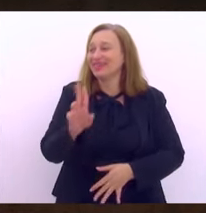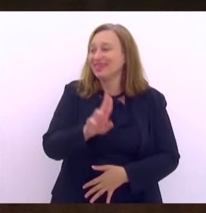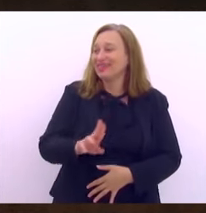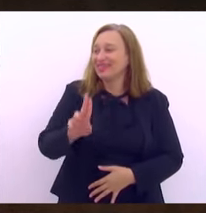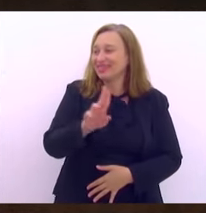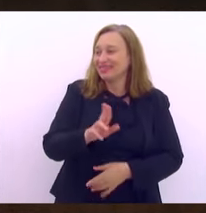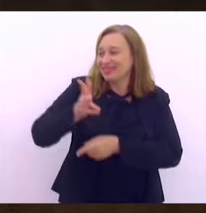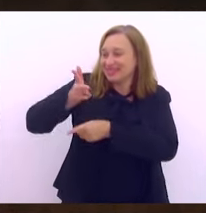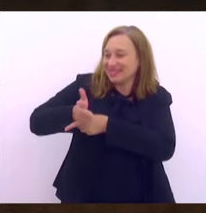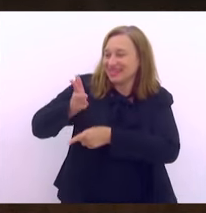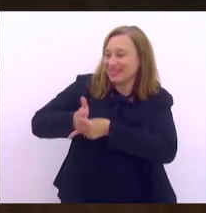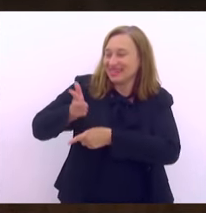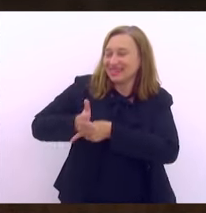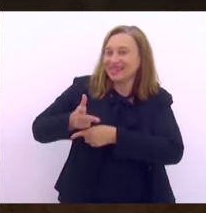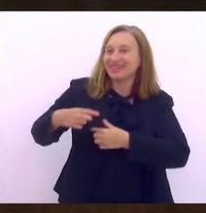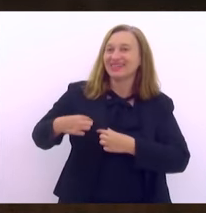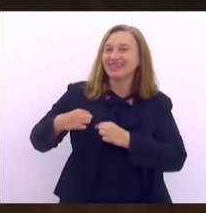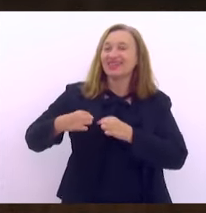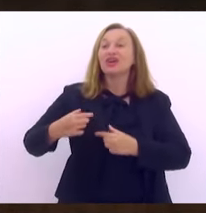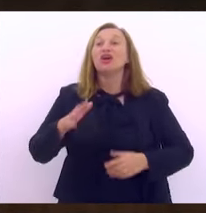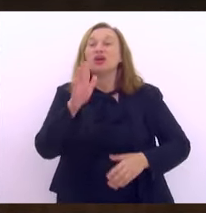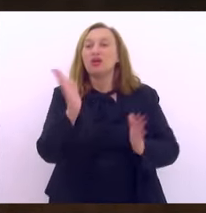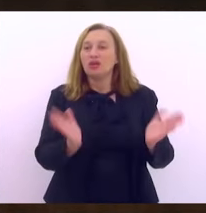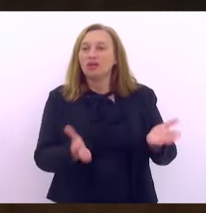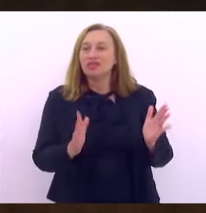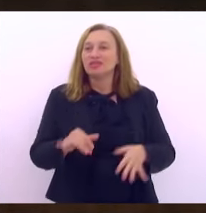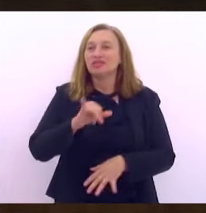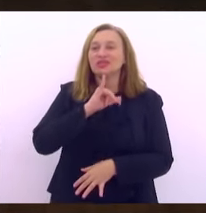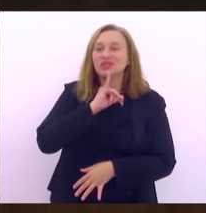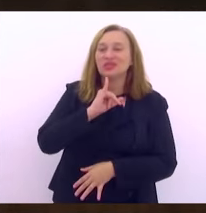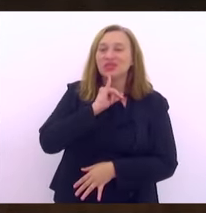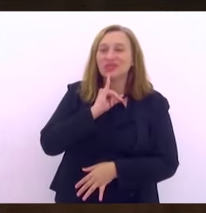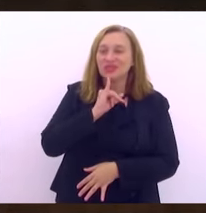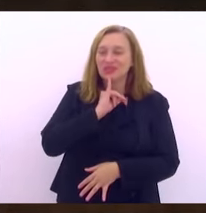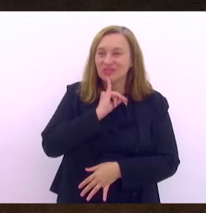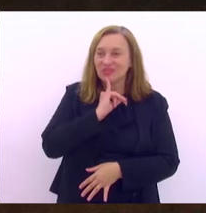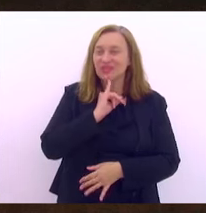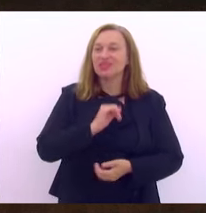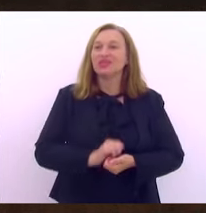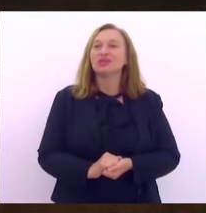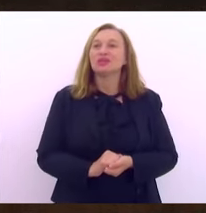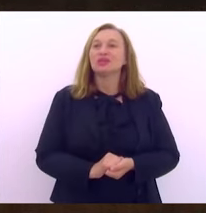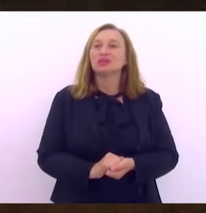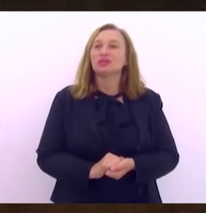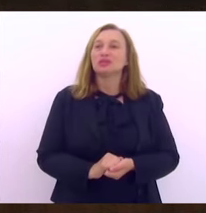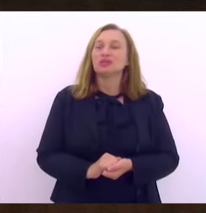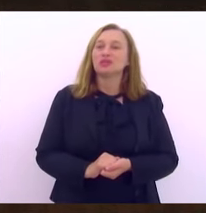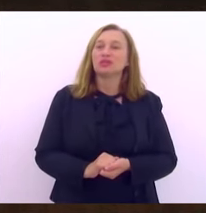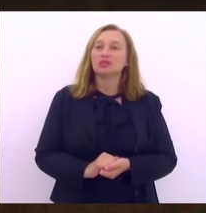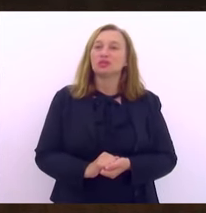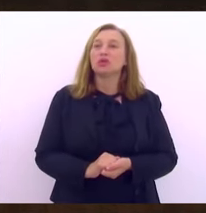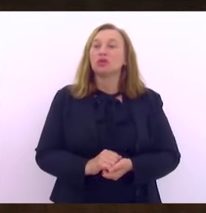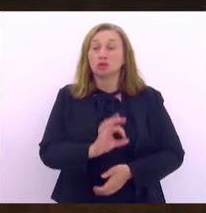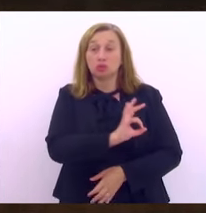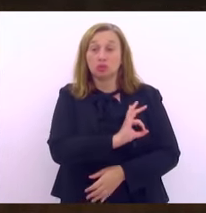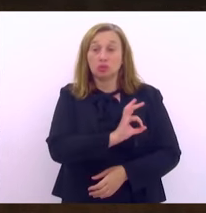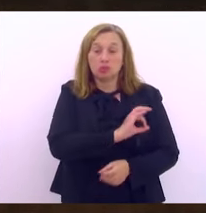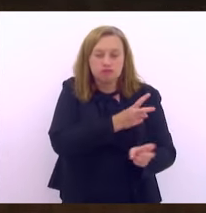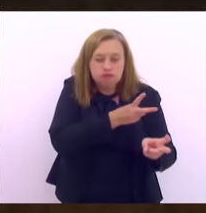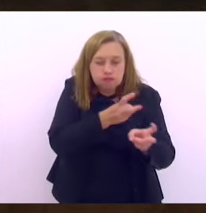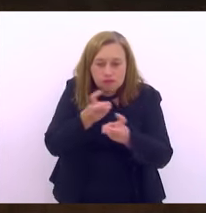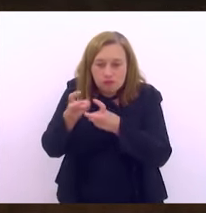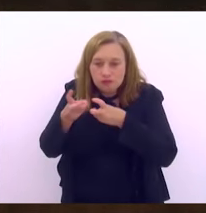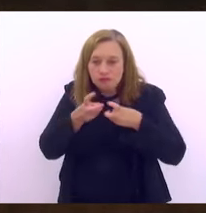presidente. Hoje, infelizmente, nossos policiais estão sendo supervisionados pelas câmeras. Isso é um